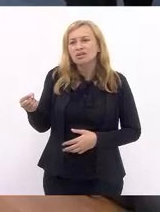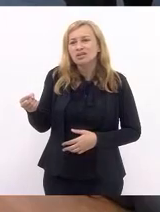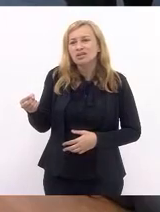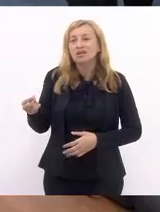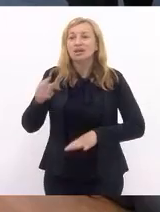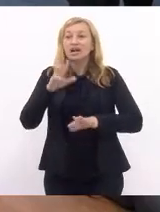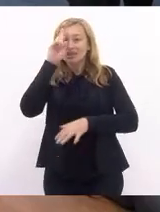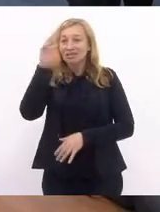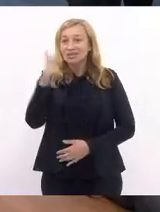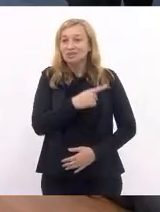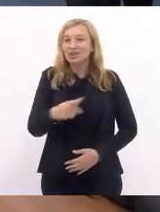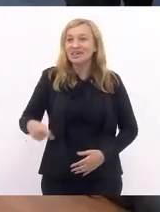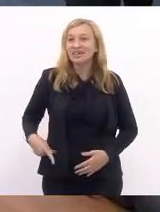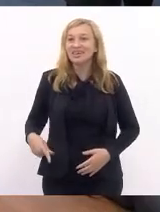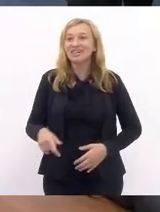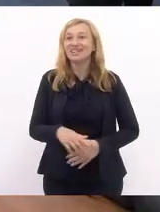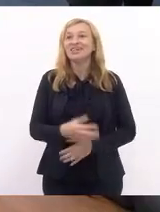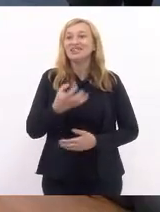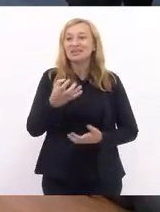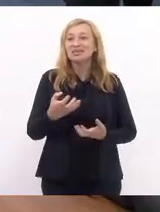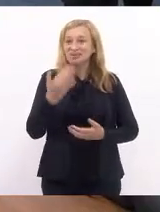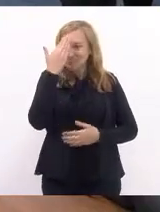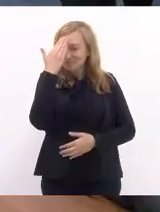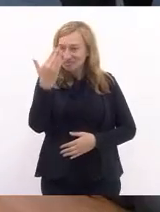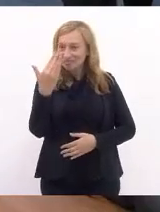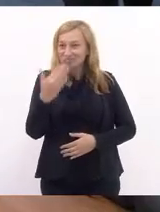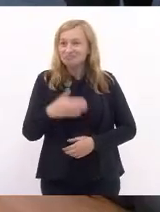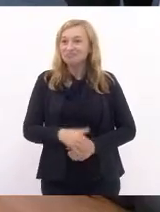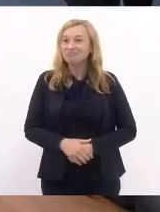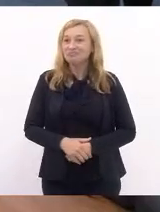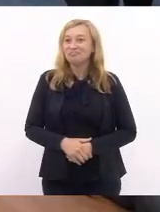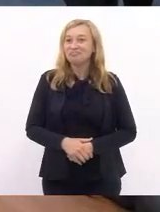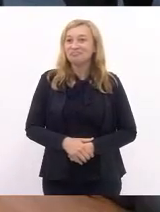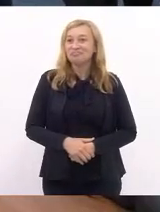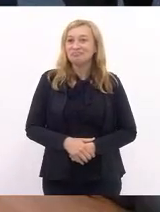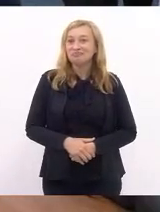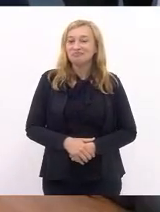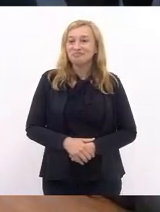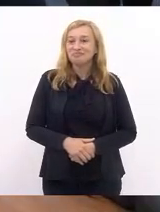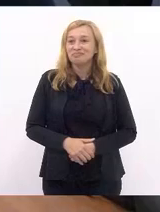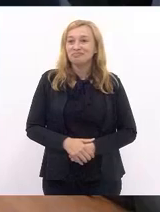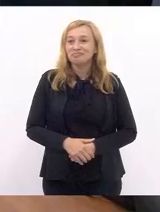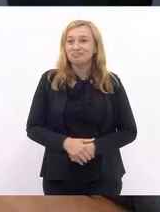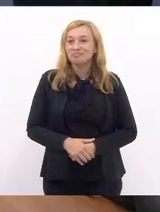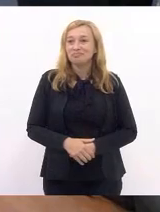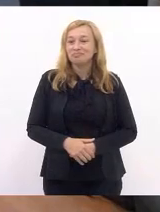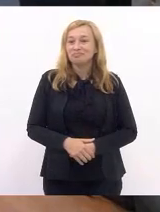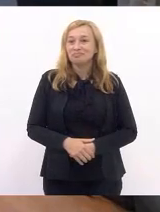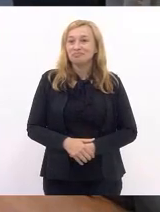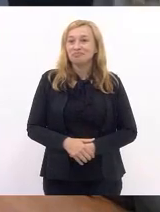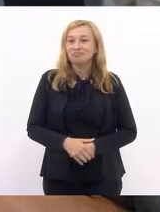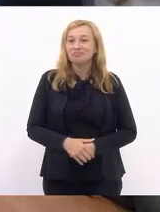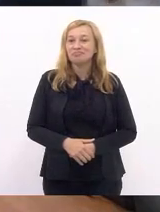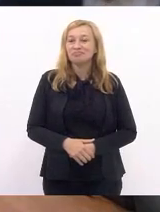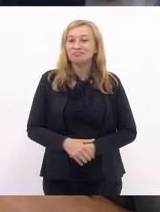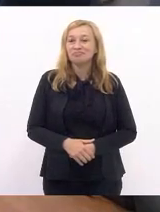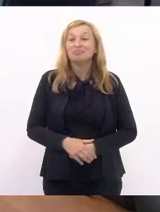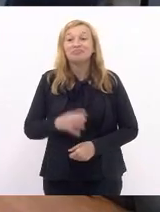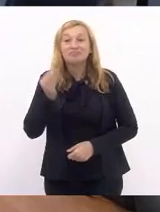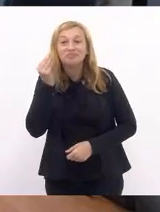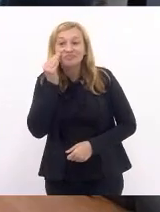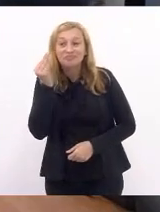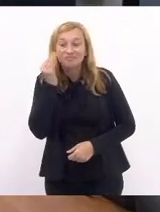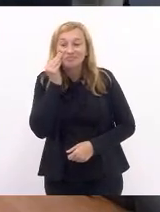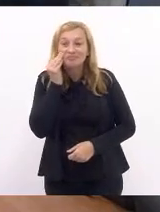o seu presente eu apenas queria agradecer muito e eu queria agradecer muito a